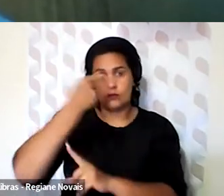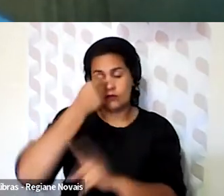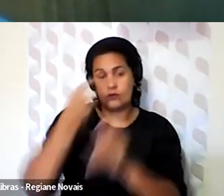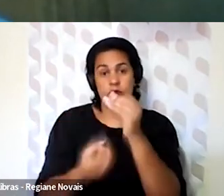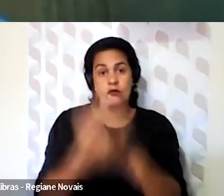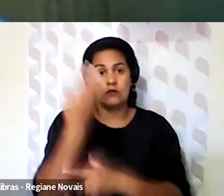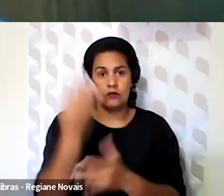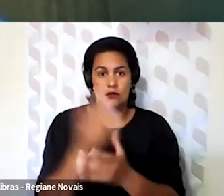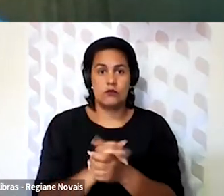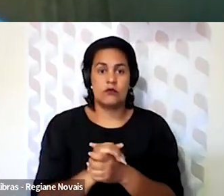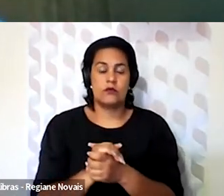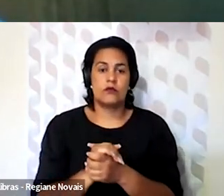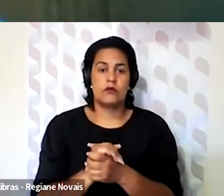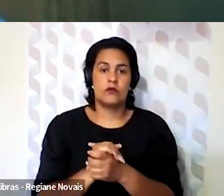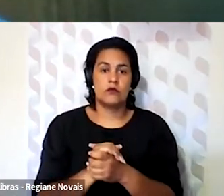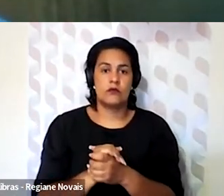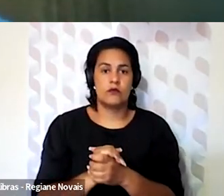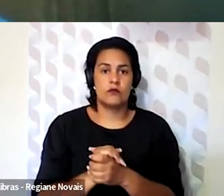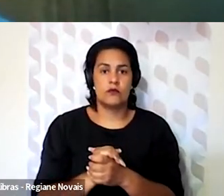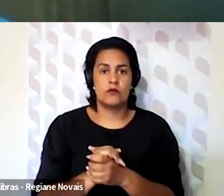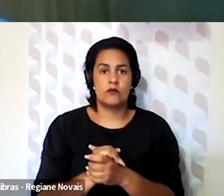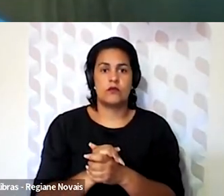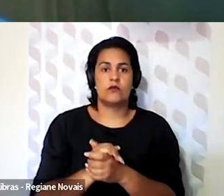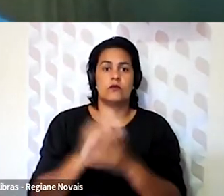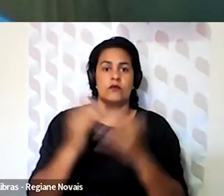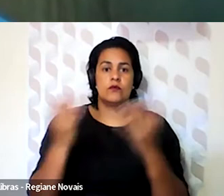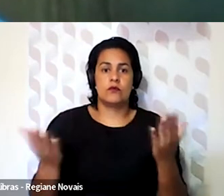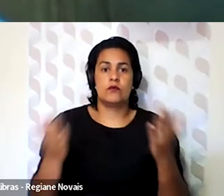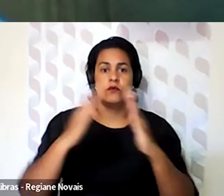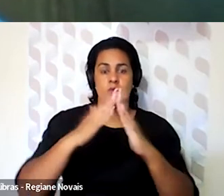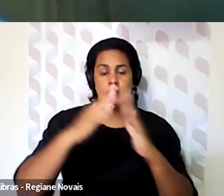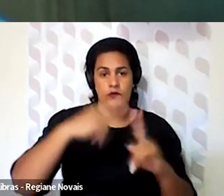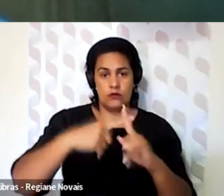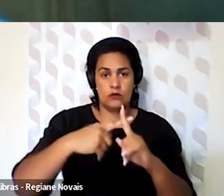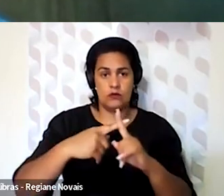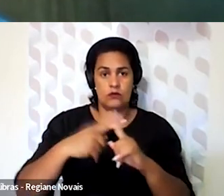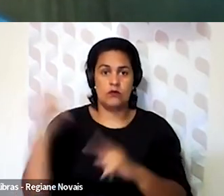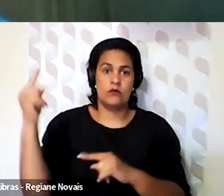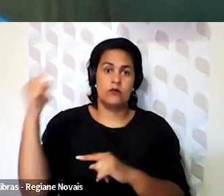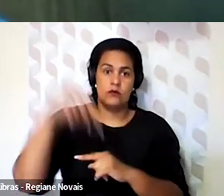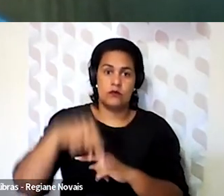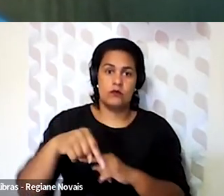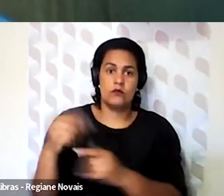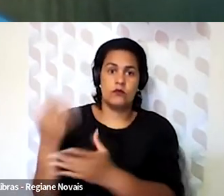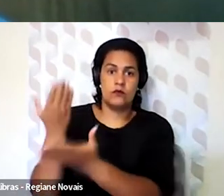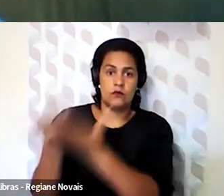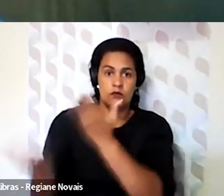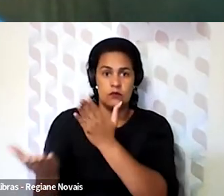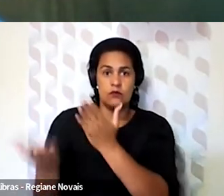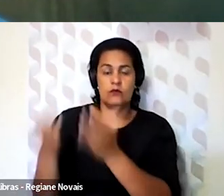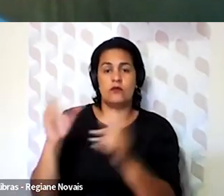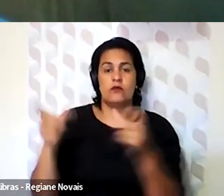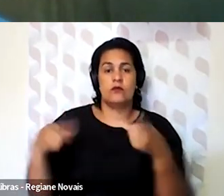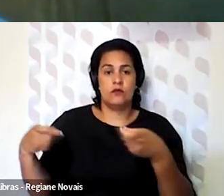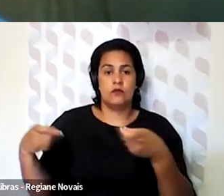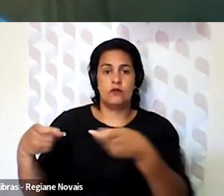A igreja evangélica que vem para o Brasil é a igreja que perde a guerra da secessão nos Estados Unidos, e ela vem